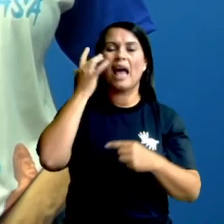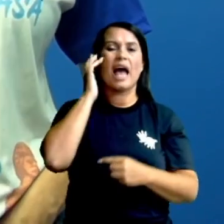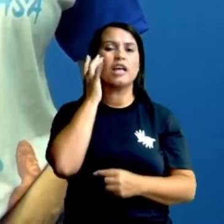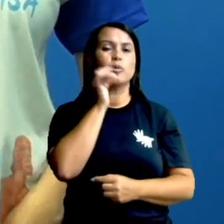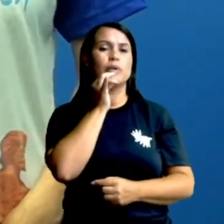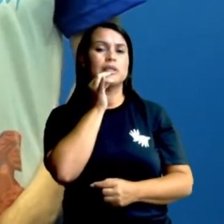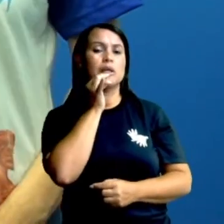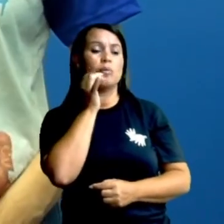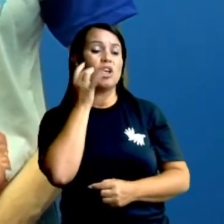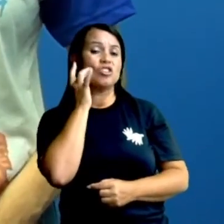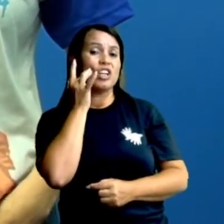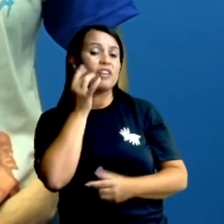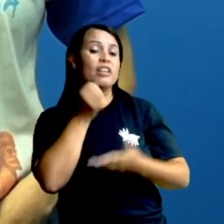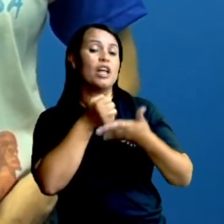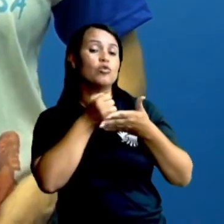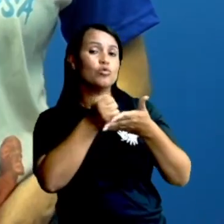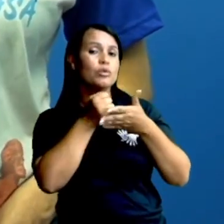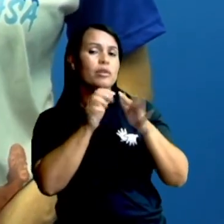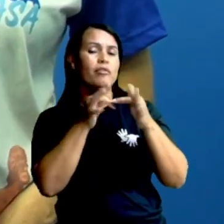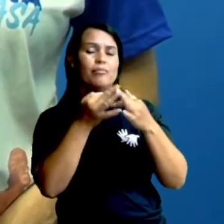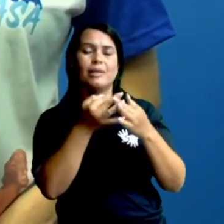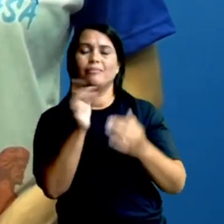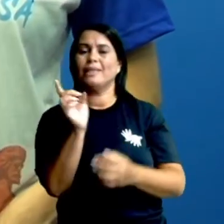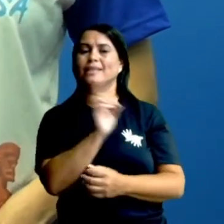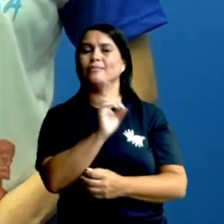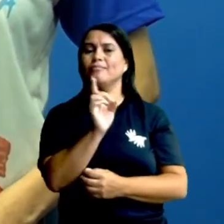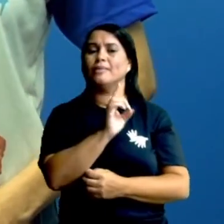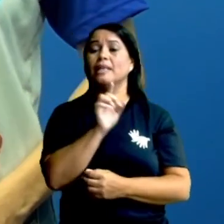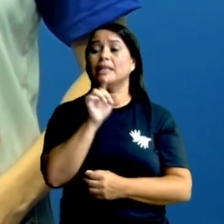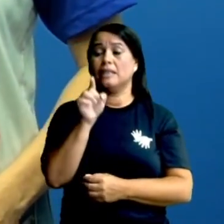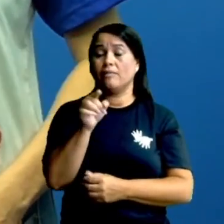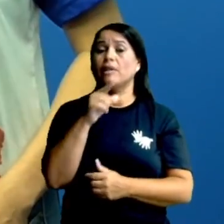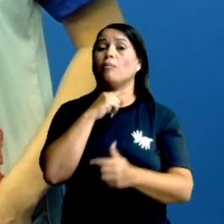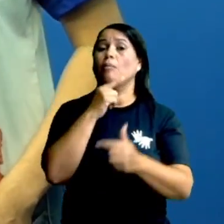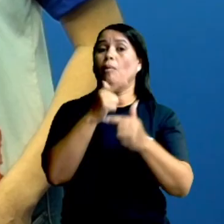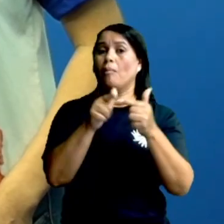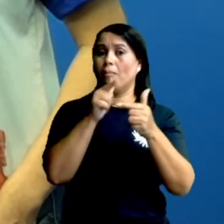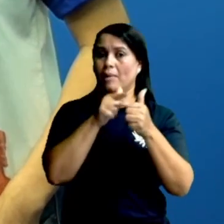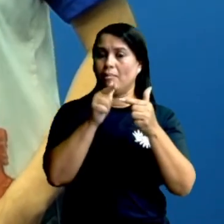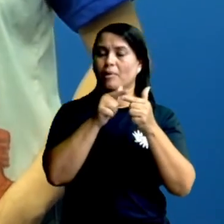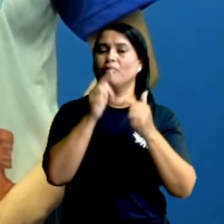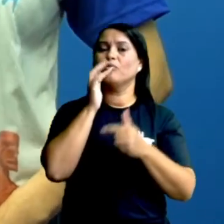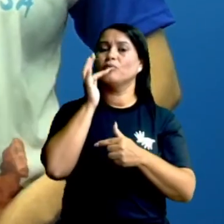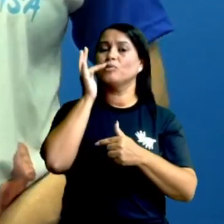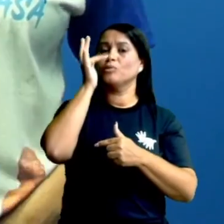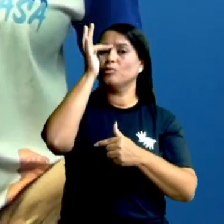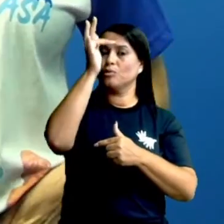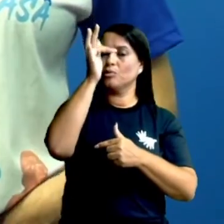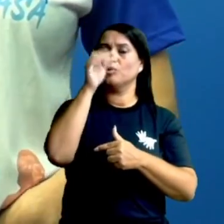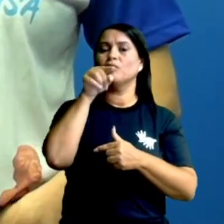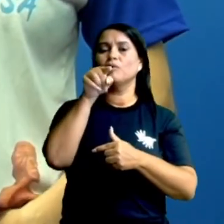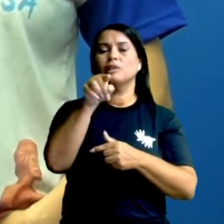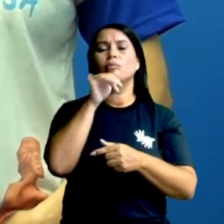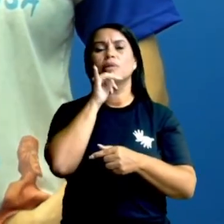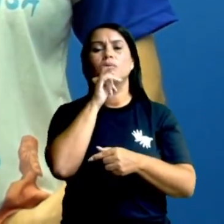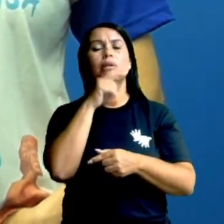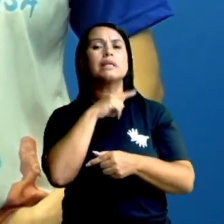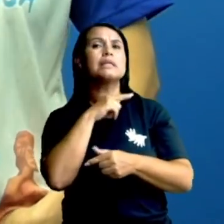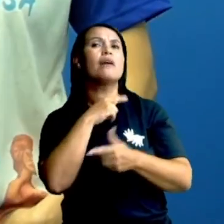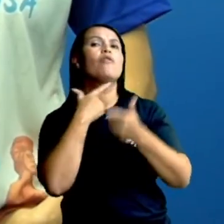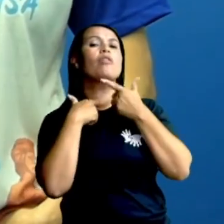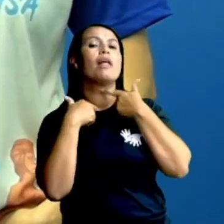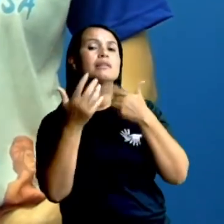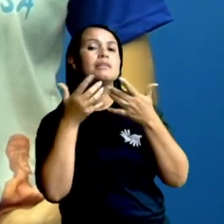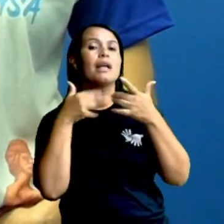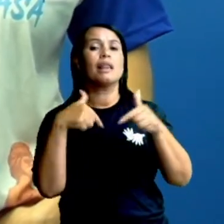vai estar fazendo bem para ajudar a sua família, só que não. Isso aí vai lhe prejudicar no futuro e quando você quiser ter um bom